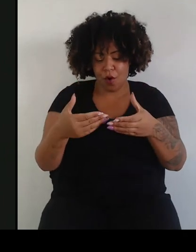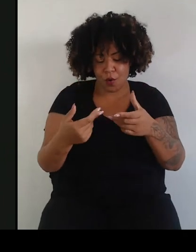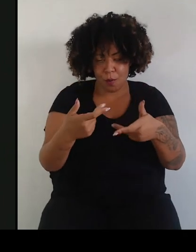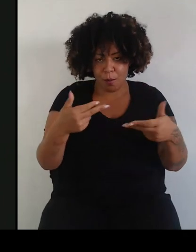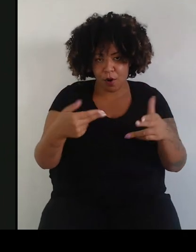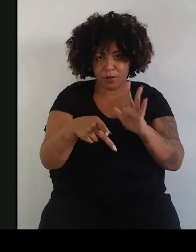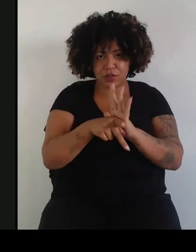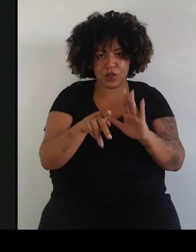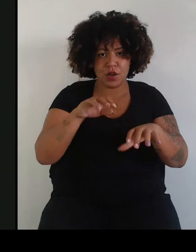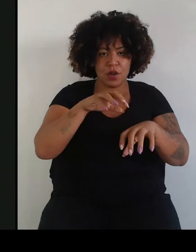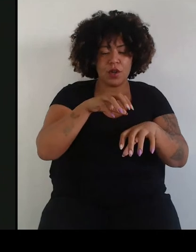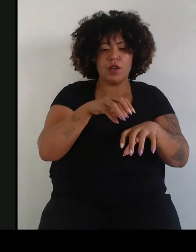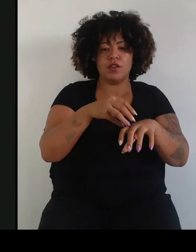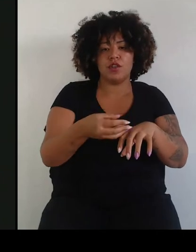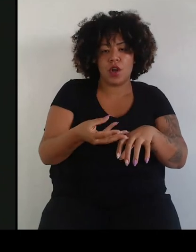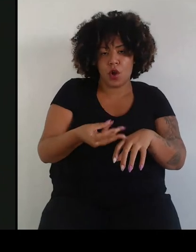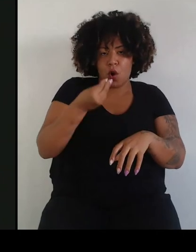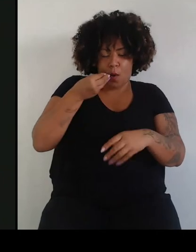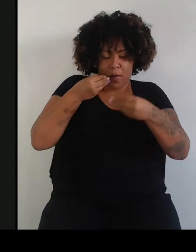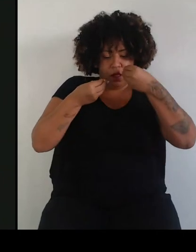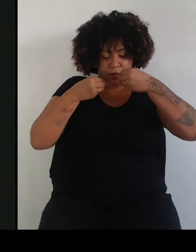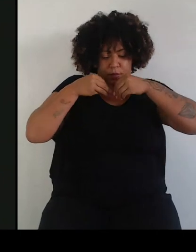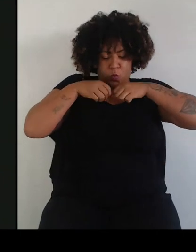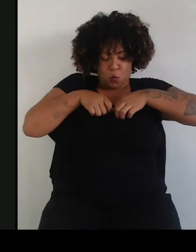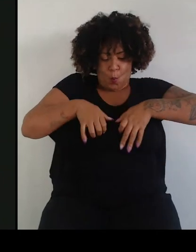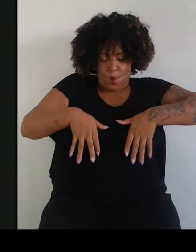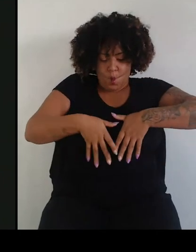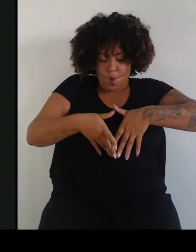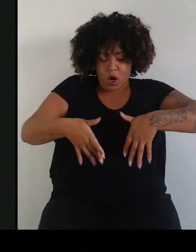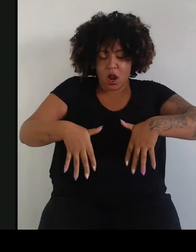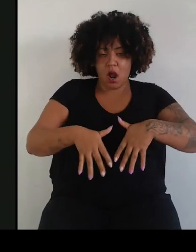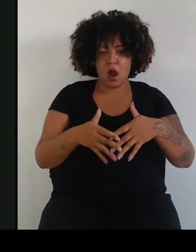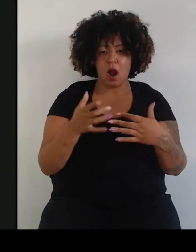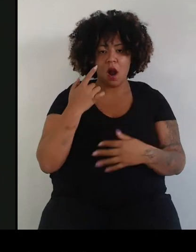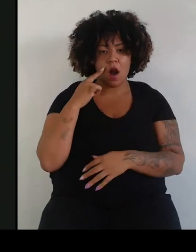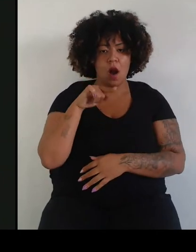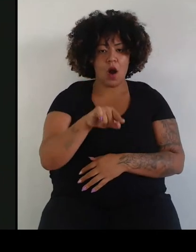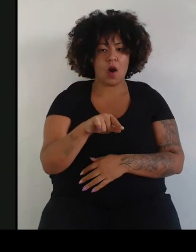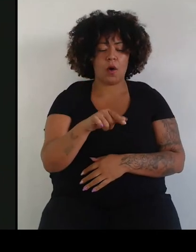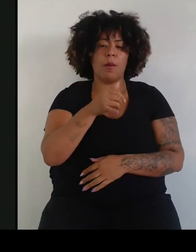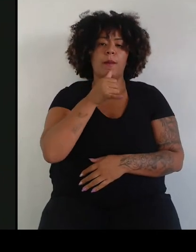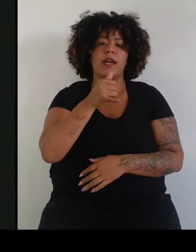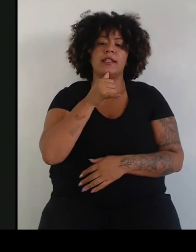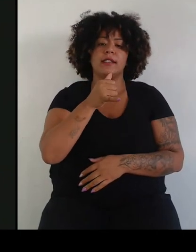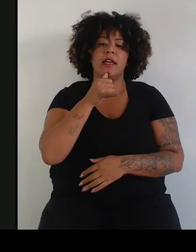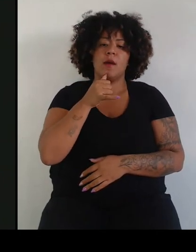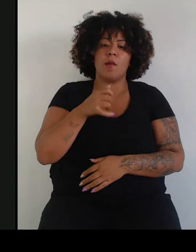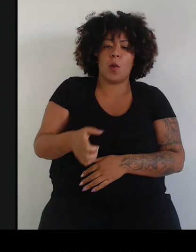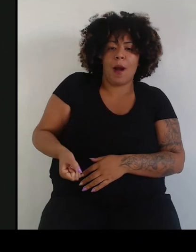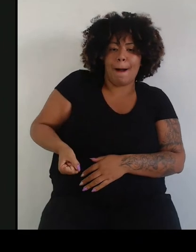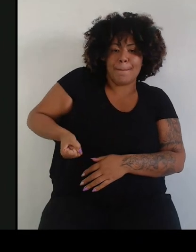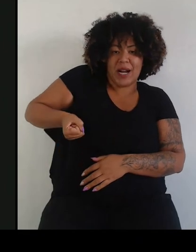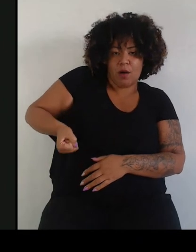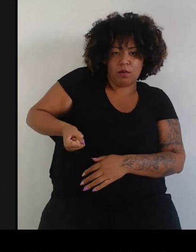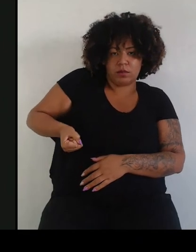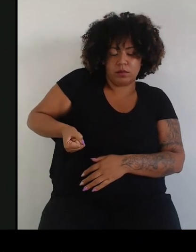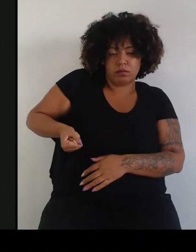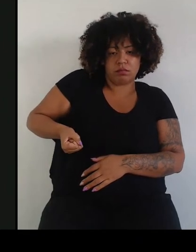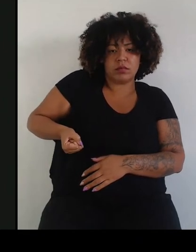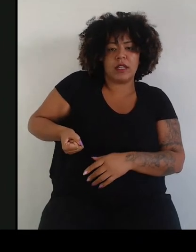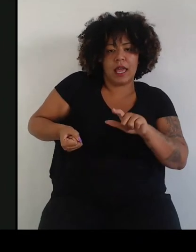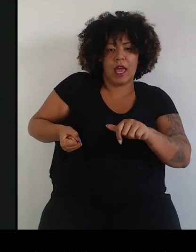uma mão e no sexto um pé como se fosse parte da sua